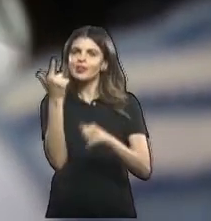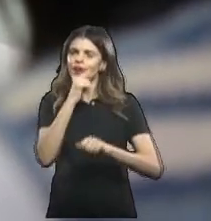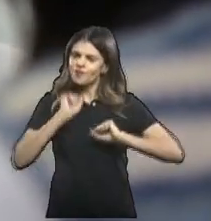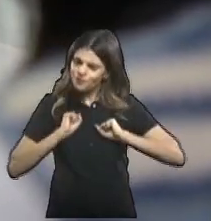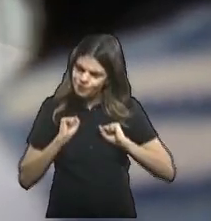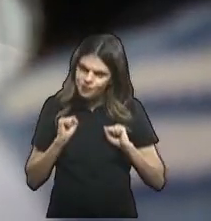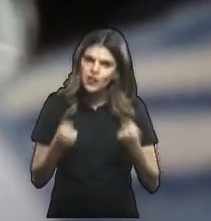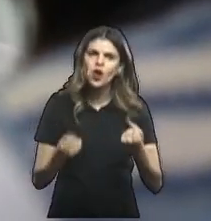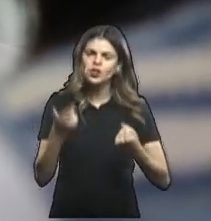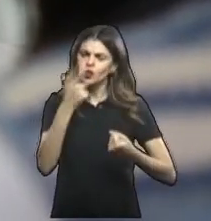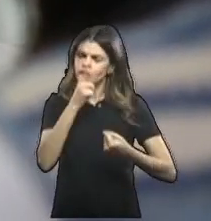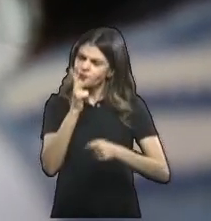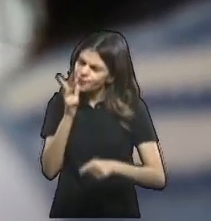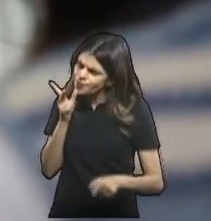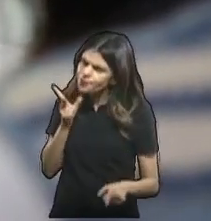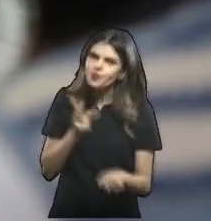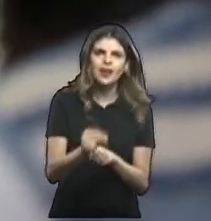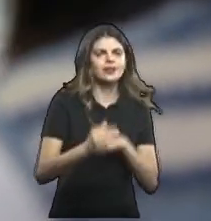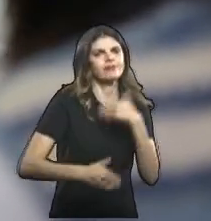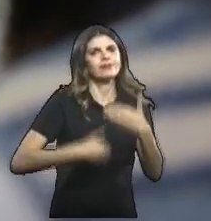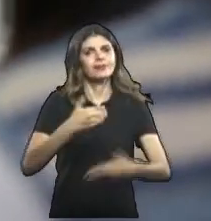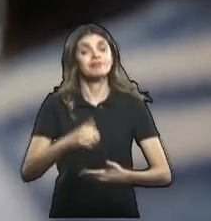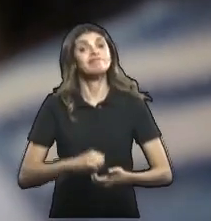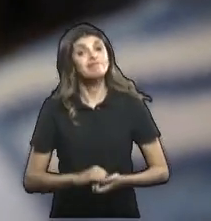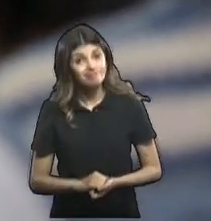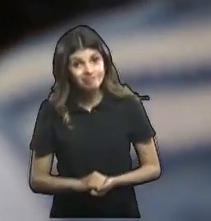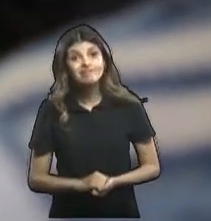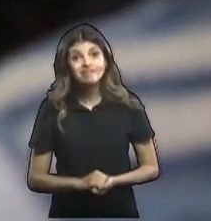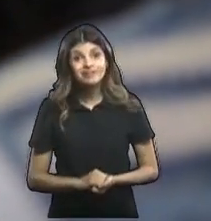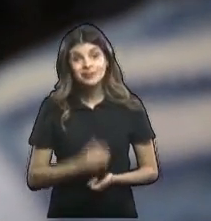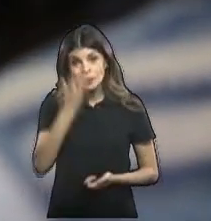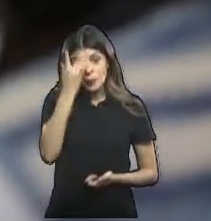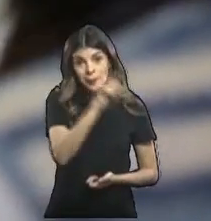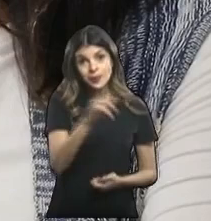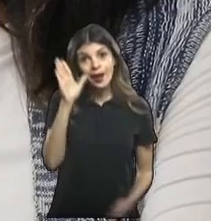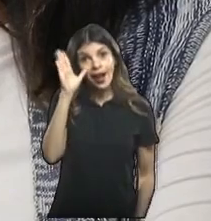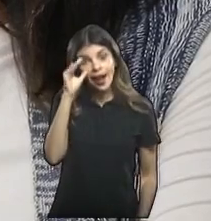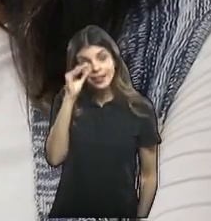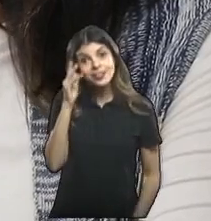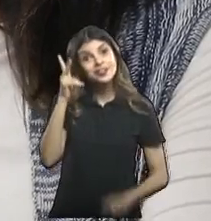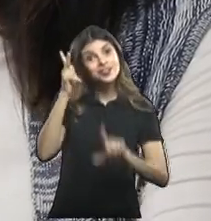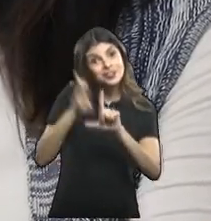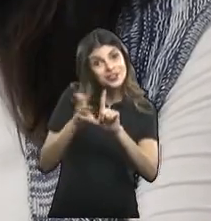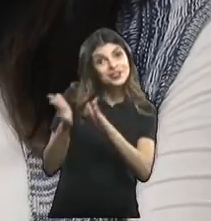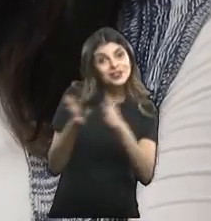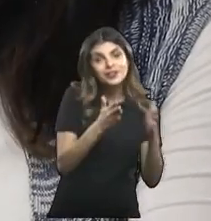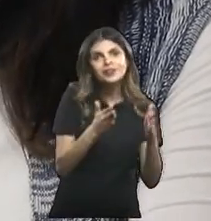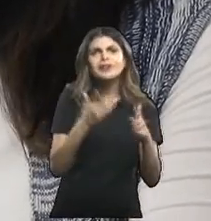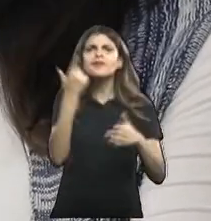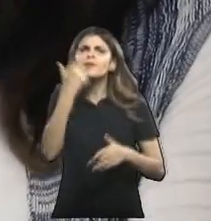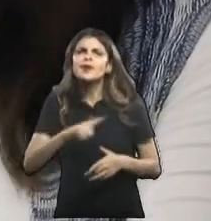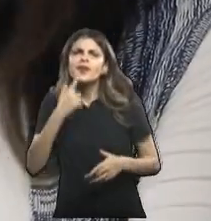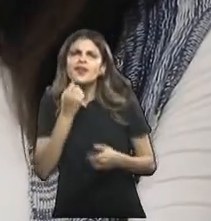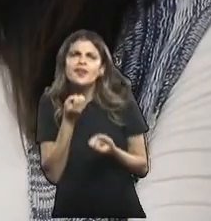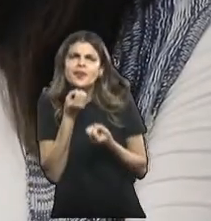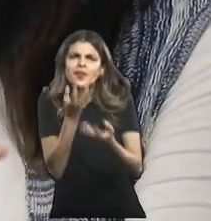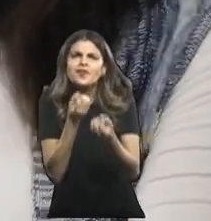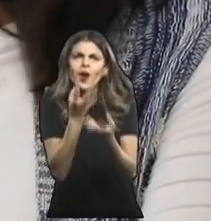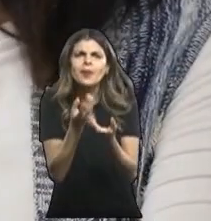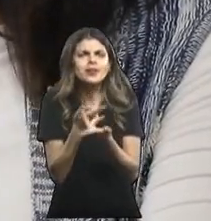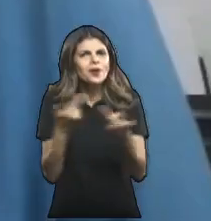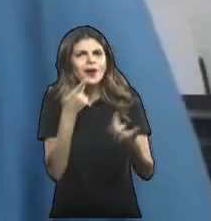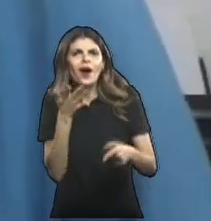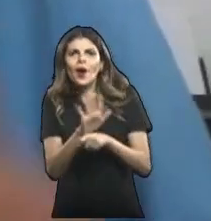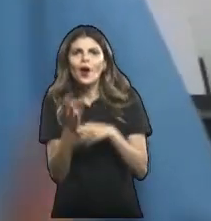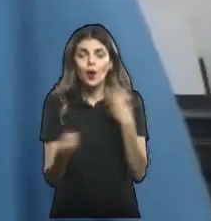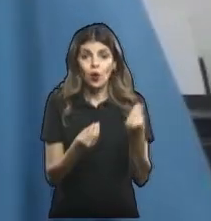para construir e para avançar. Bom, já que tem muita gente assistindo, eu queria que você deixasse uma última mensagem para as pessoas